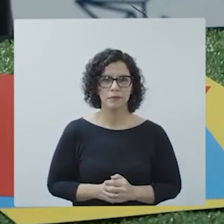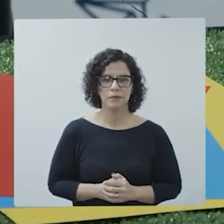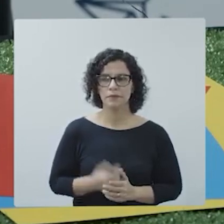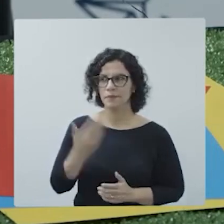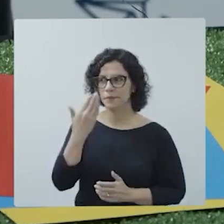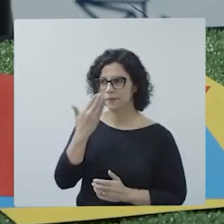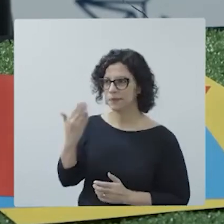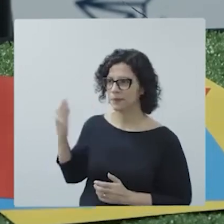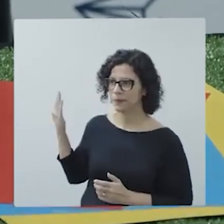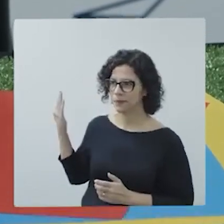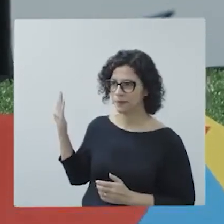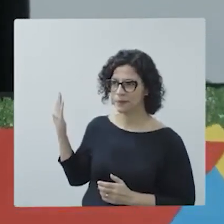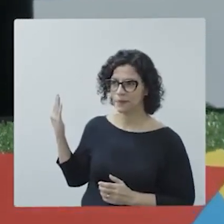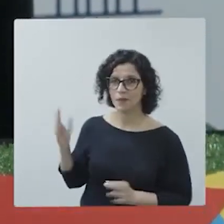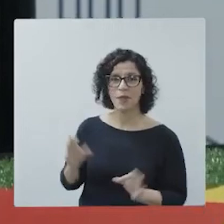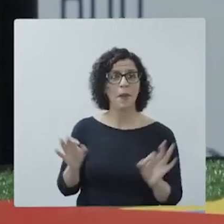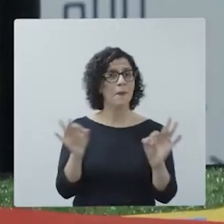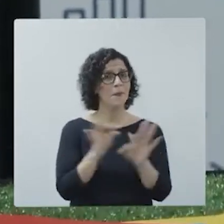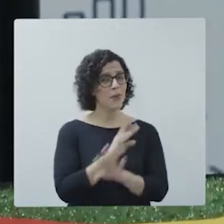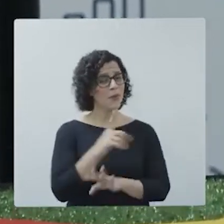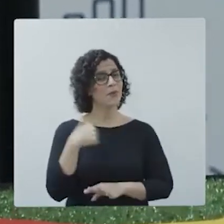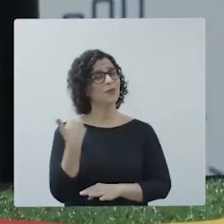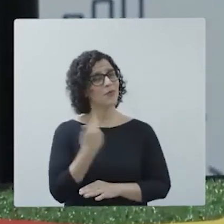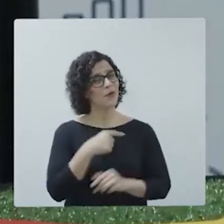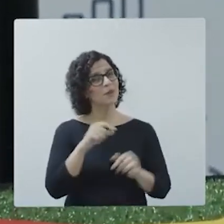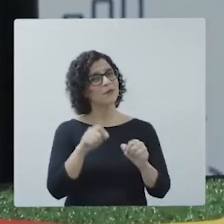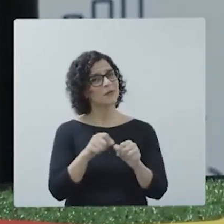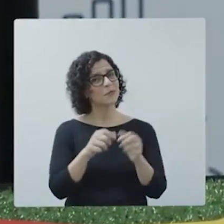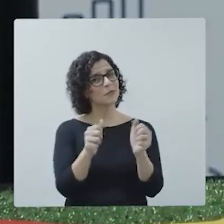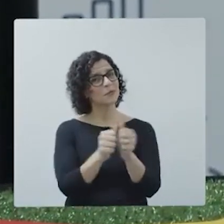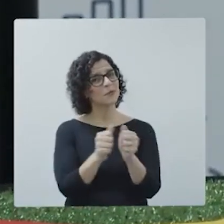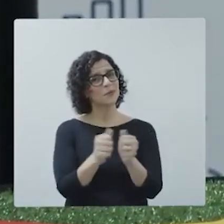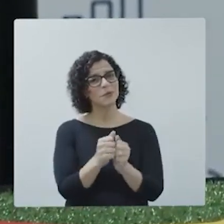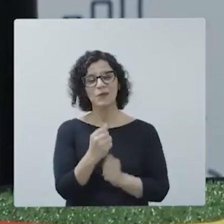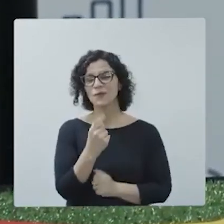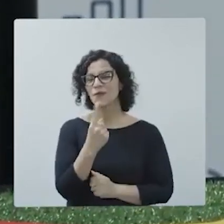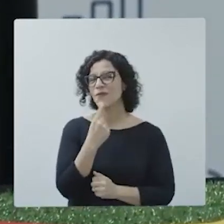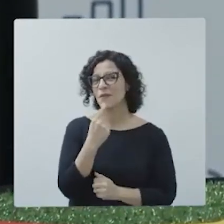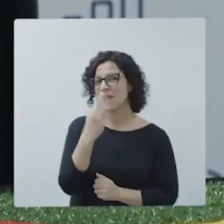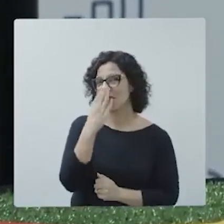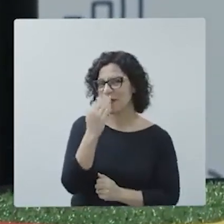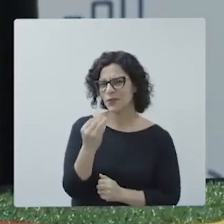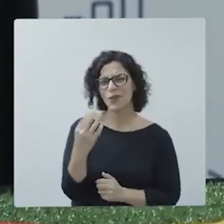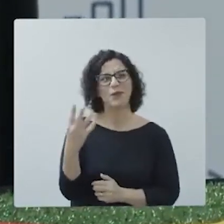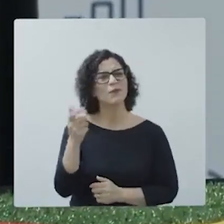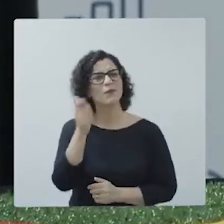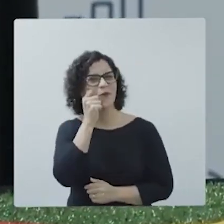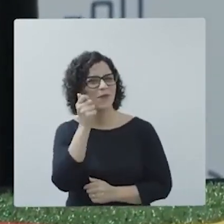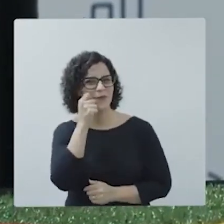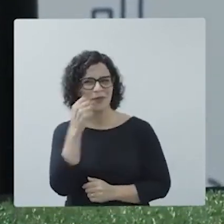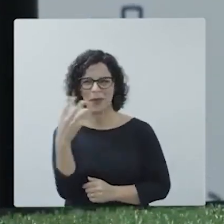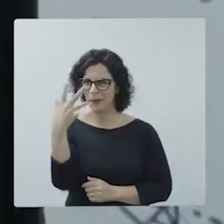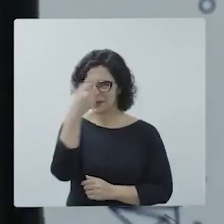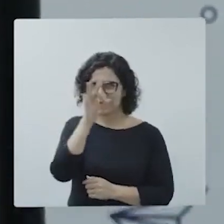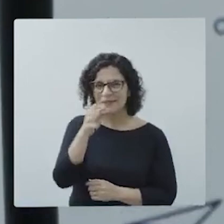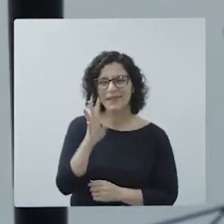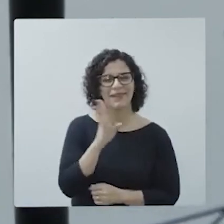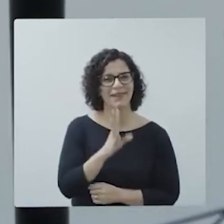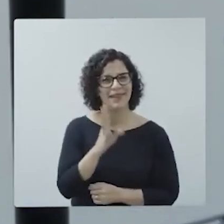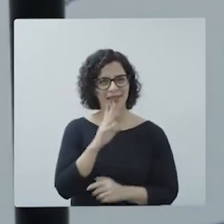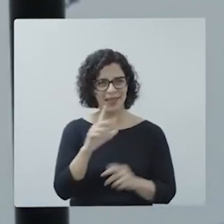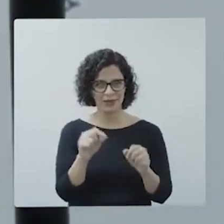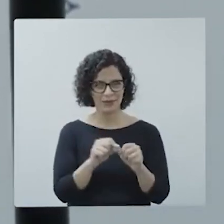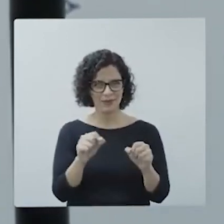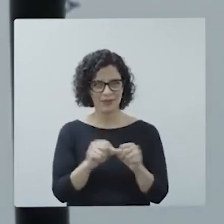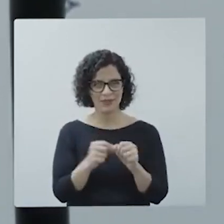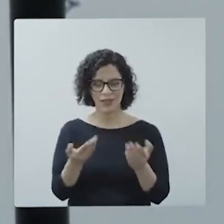E aí nós temos a nossa raposa. Fácil, né? Bonitinha. Bem legal de